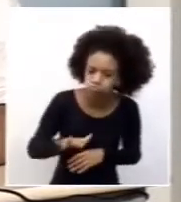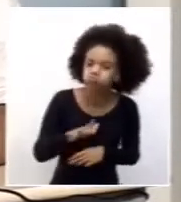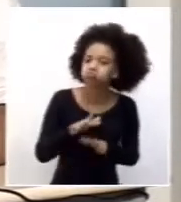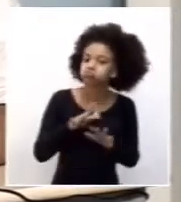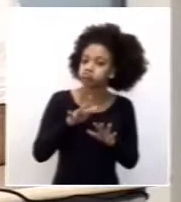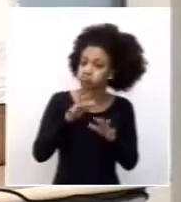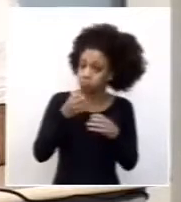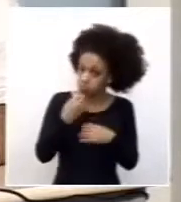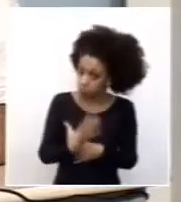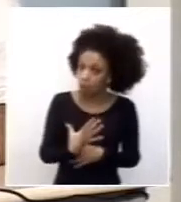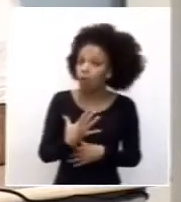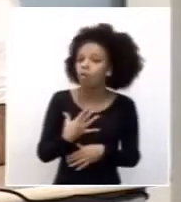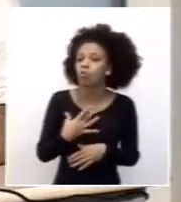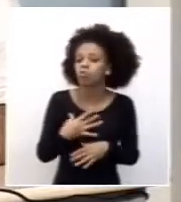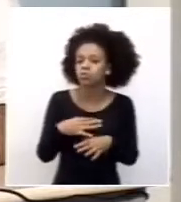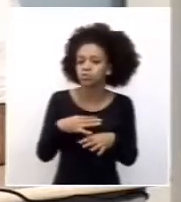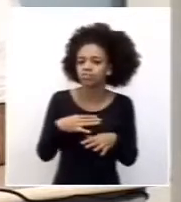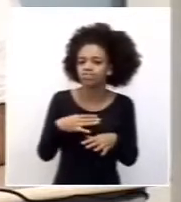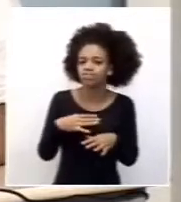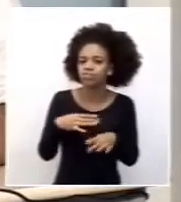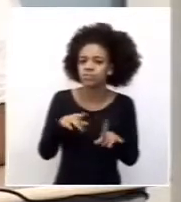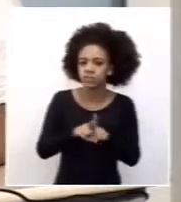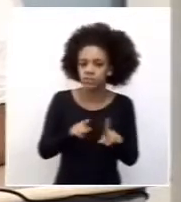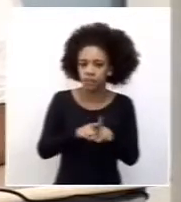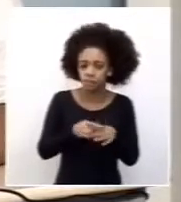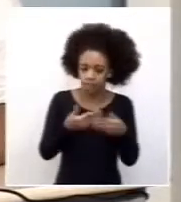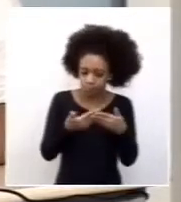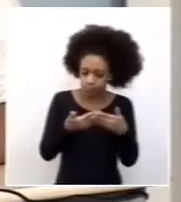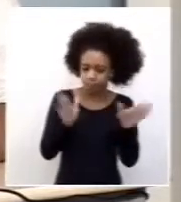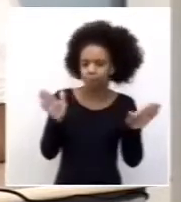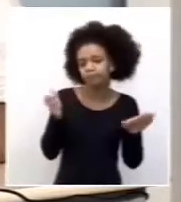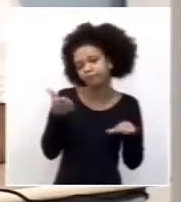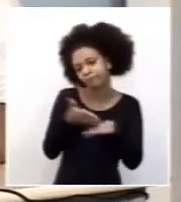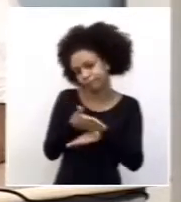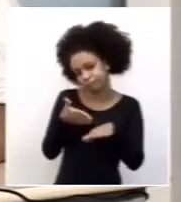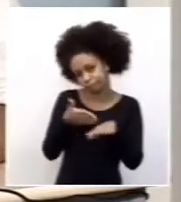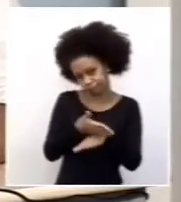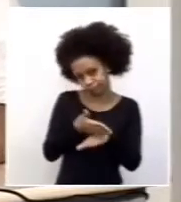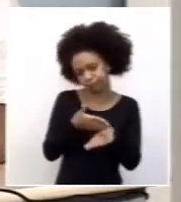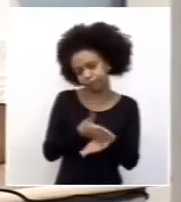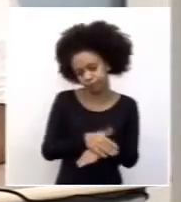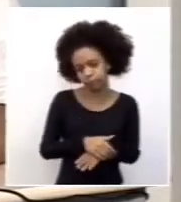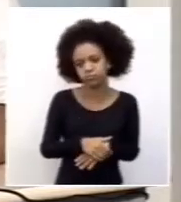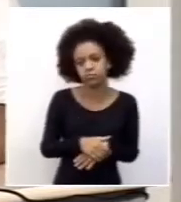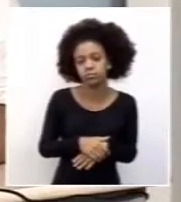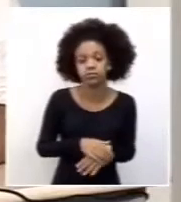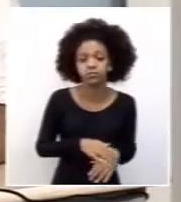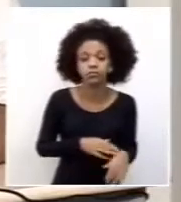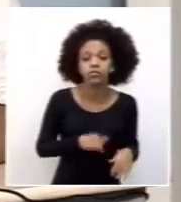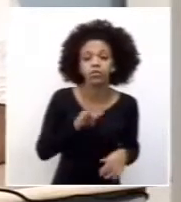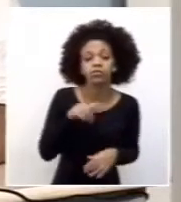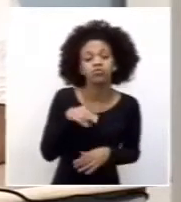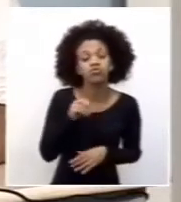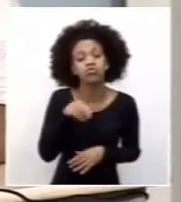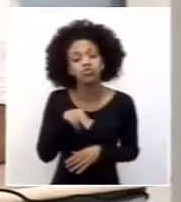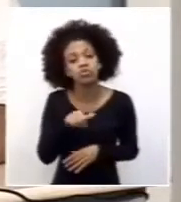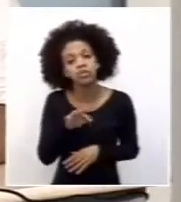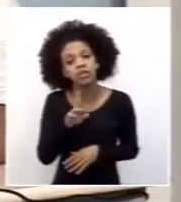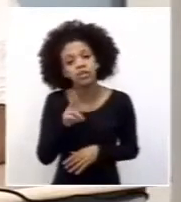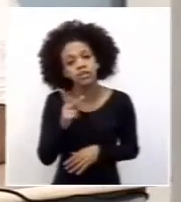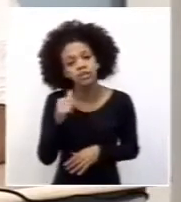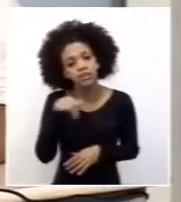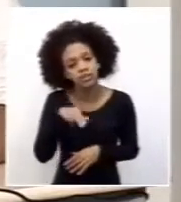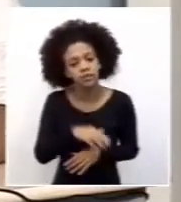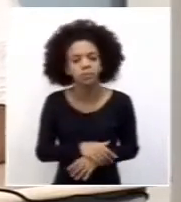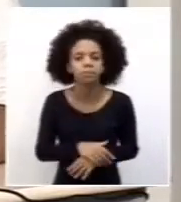levar em consideração essa questão da disponibilidade de acesso. Ótimo. O professor Jonathan, o aluno e